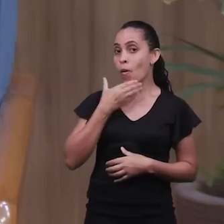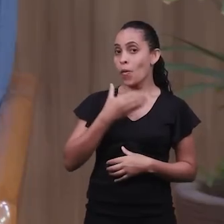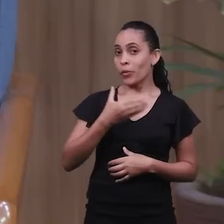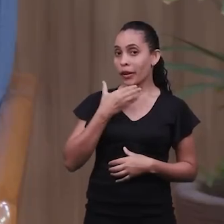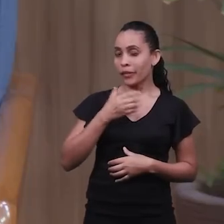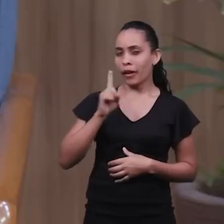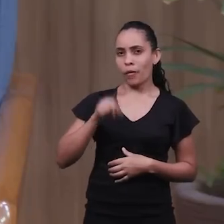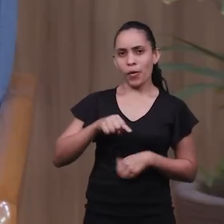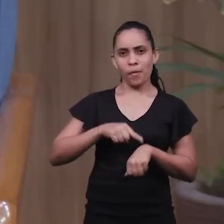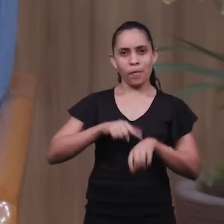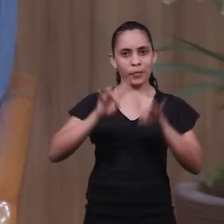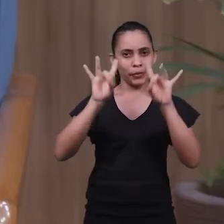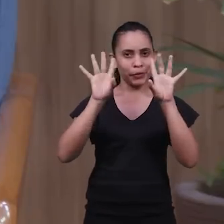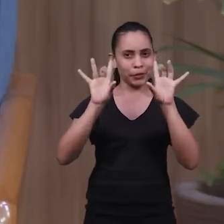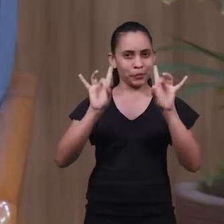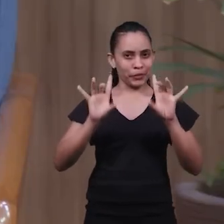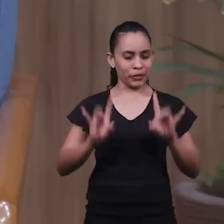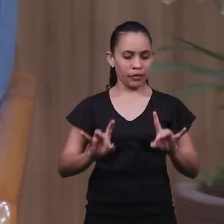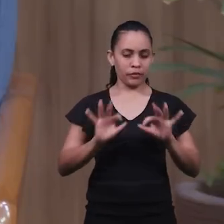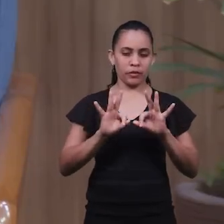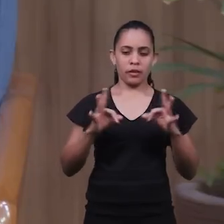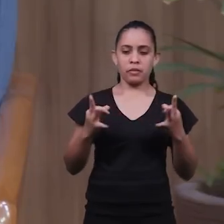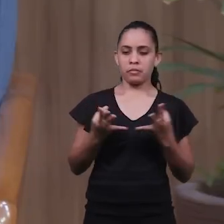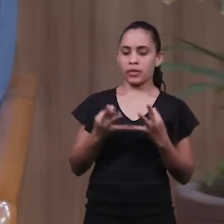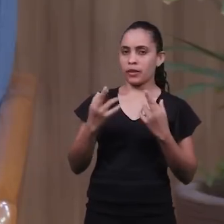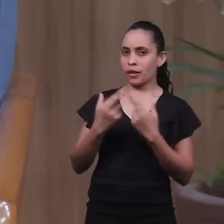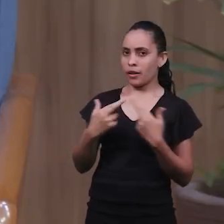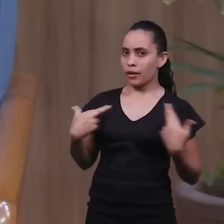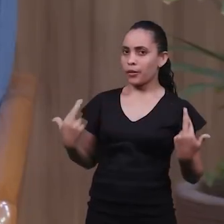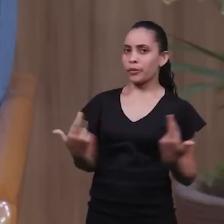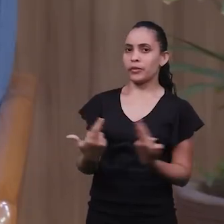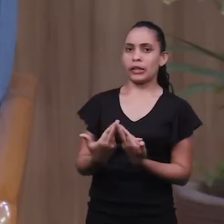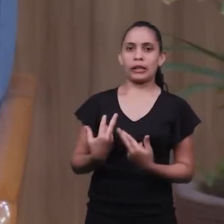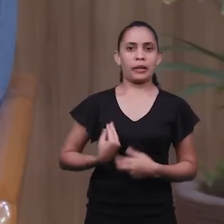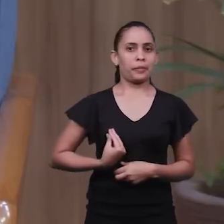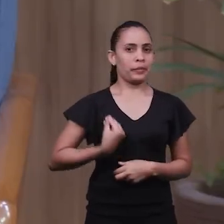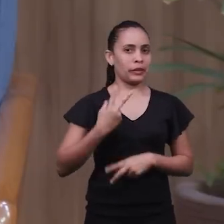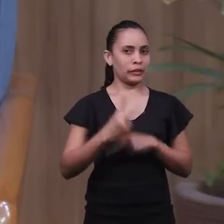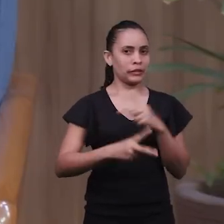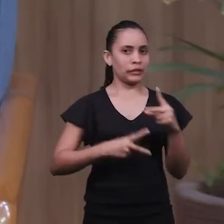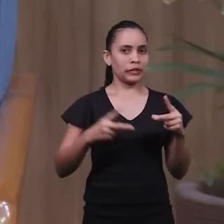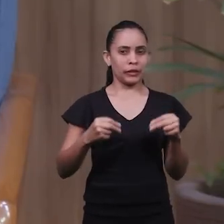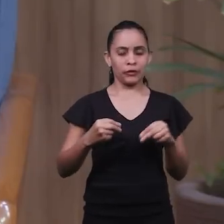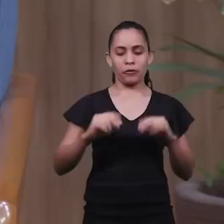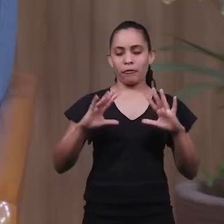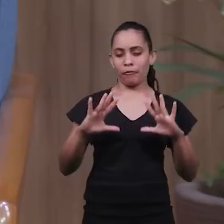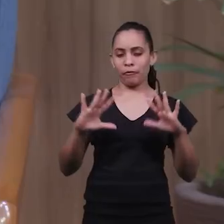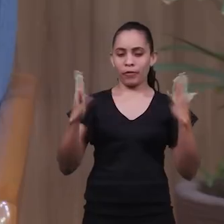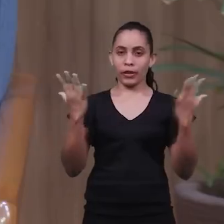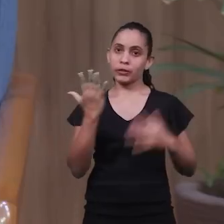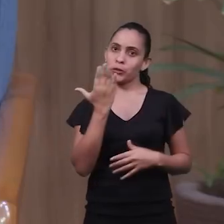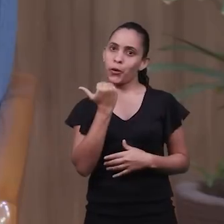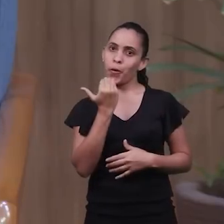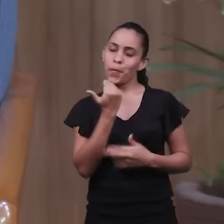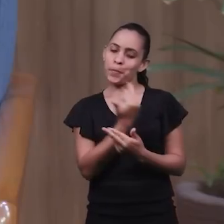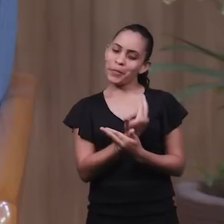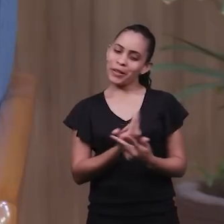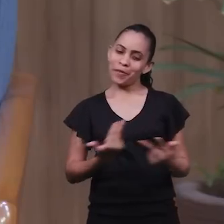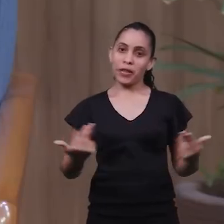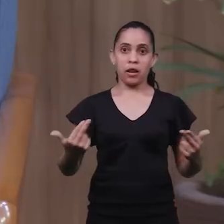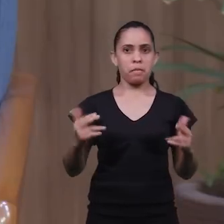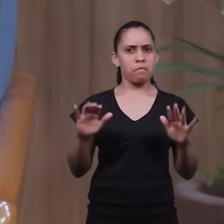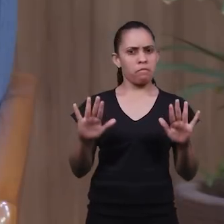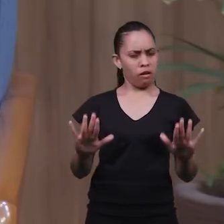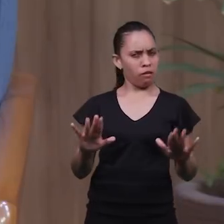Natal é uma ocasião especial. As famílias reunidas, presentes, festa, muita